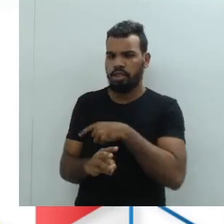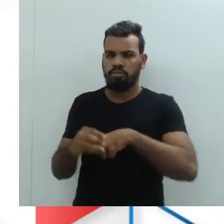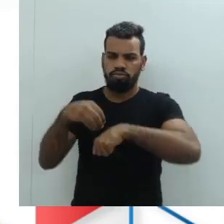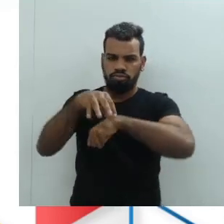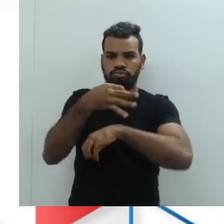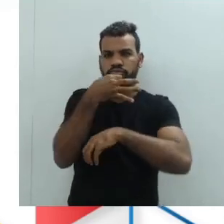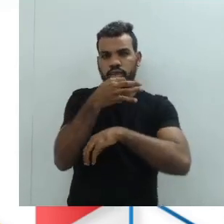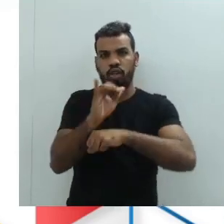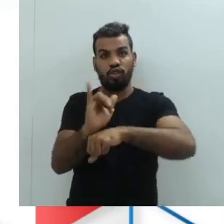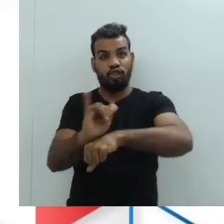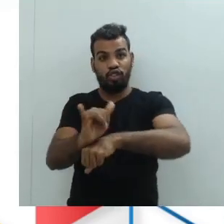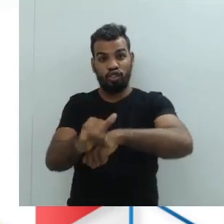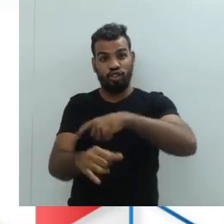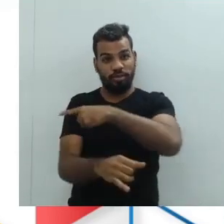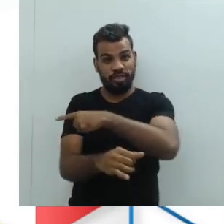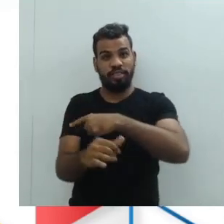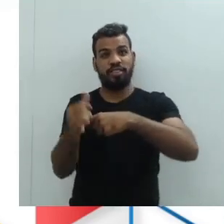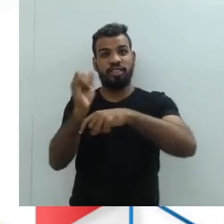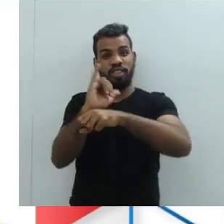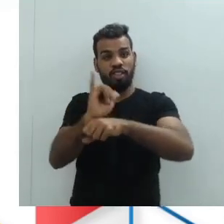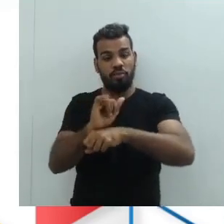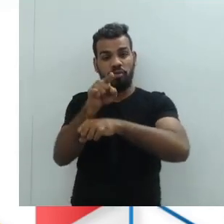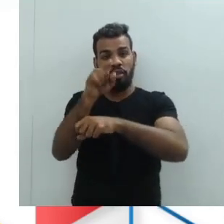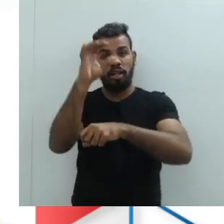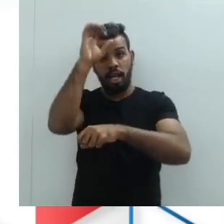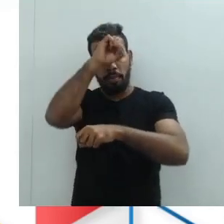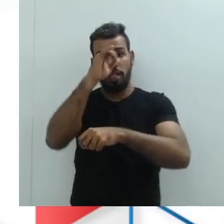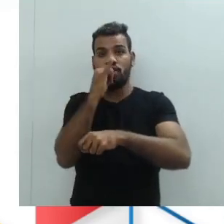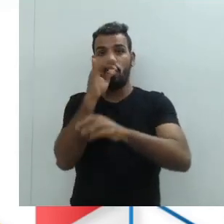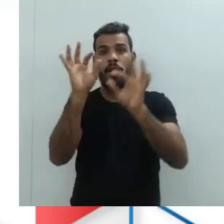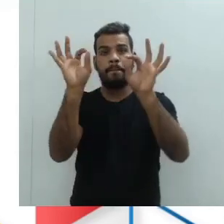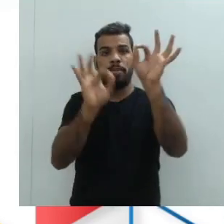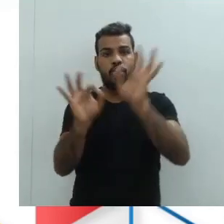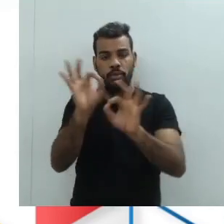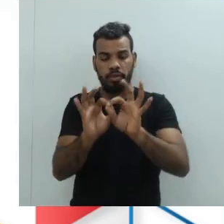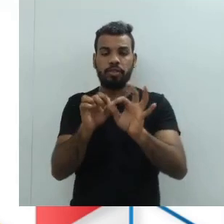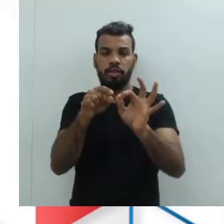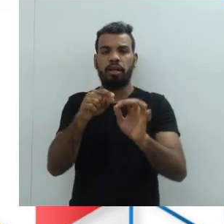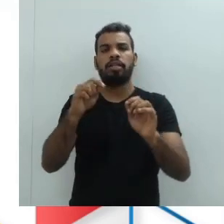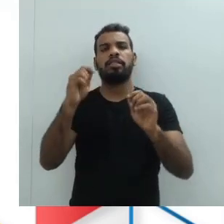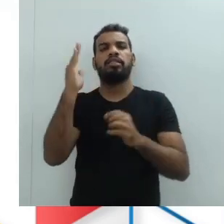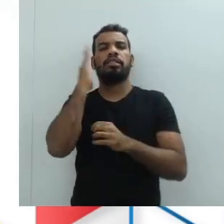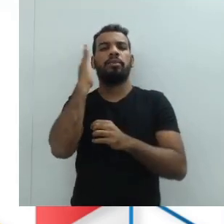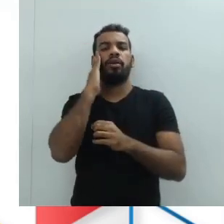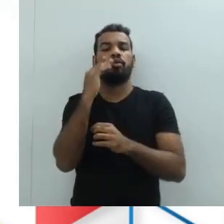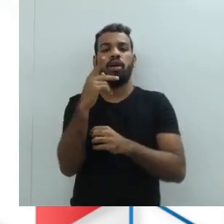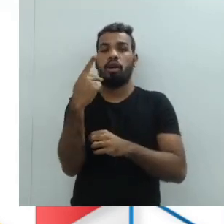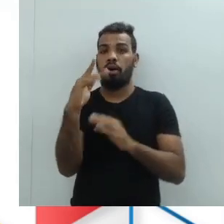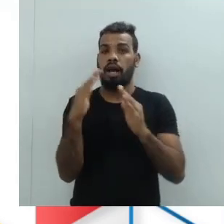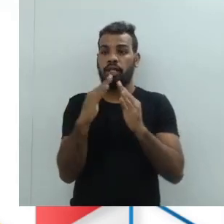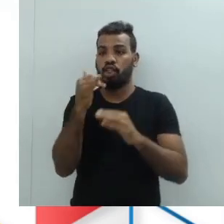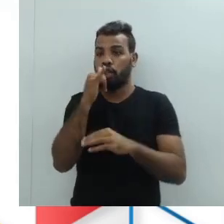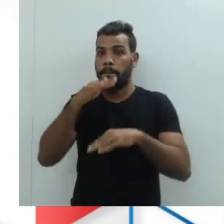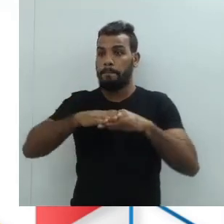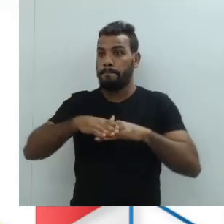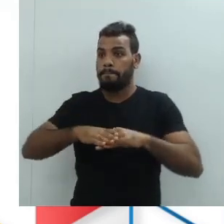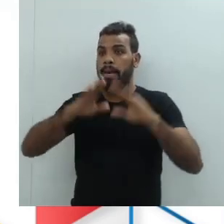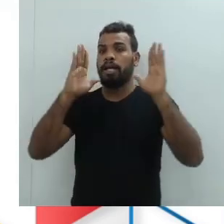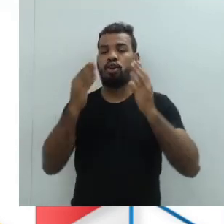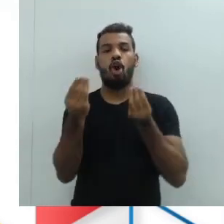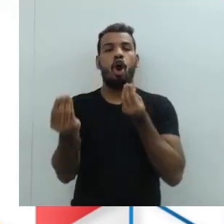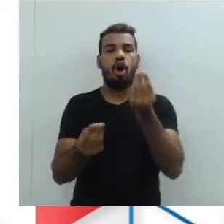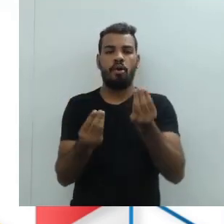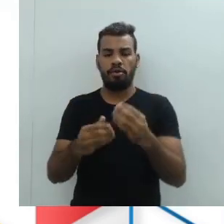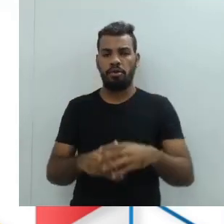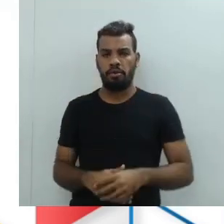no YouTube, tá vendo? Site no YouTube para você aprender a economizar. Ou seja, você vai saber qual parte da sua casa está consumindo mais energia